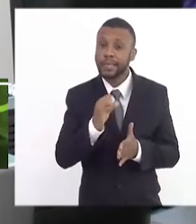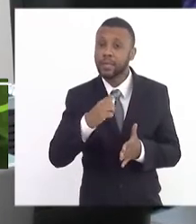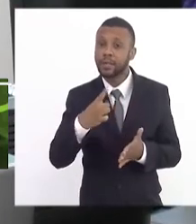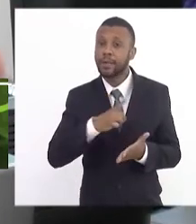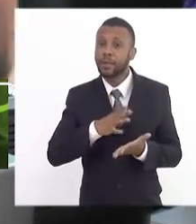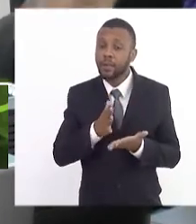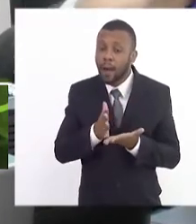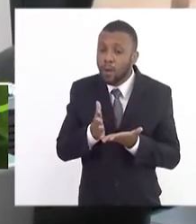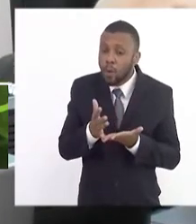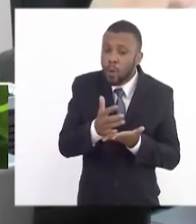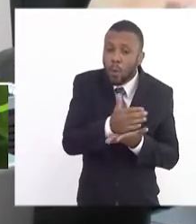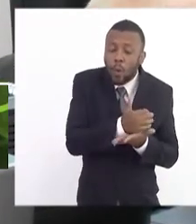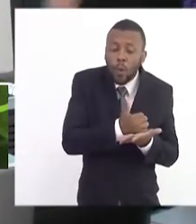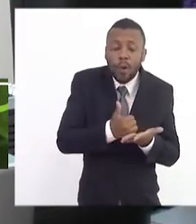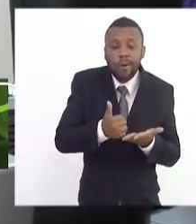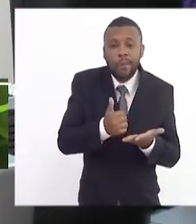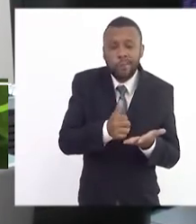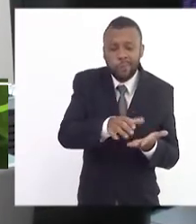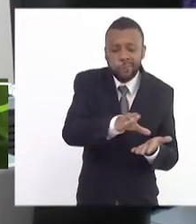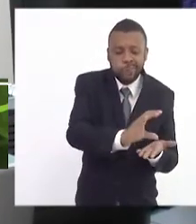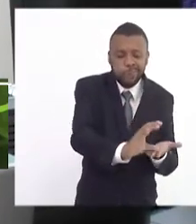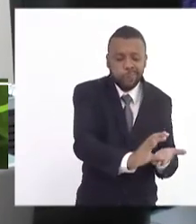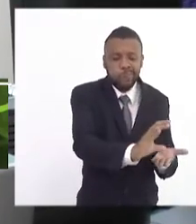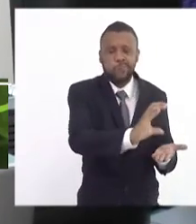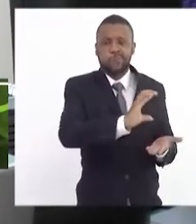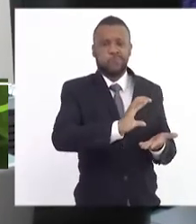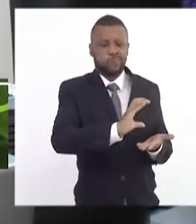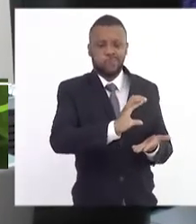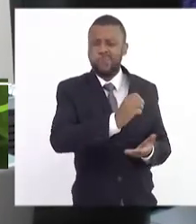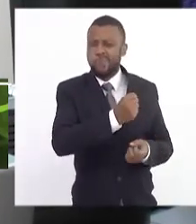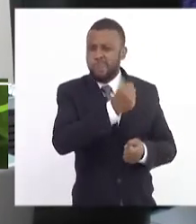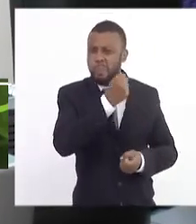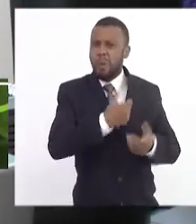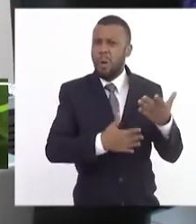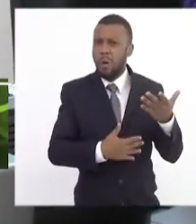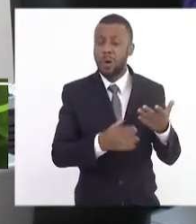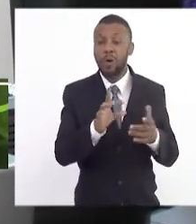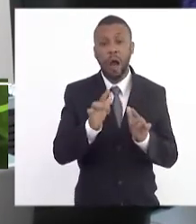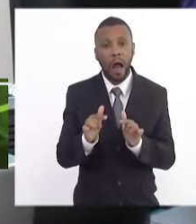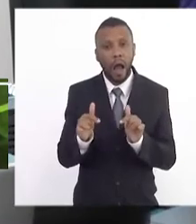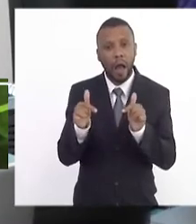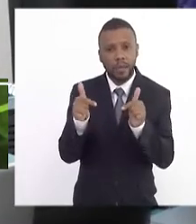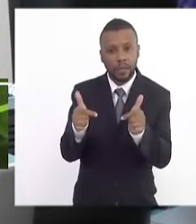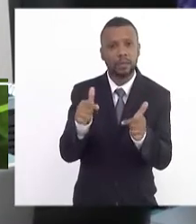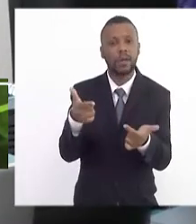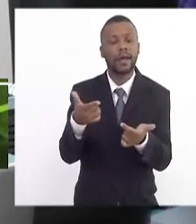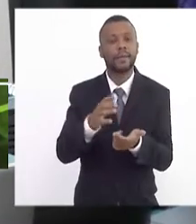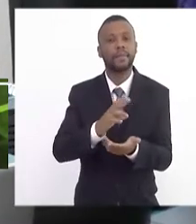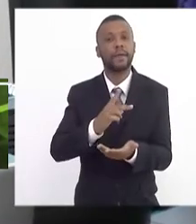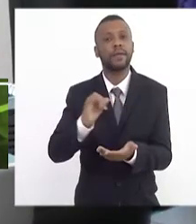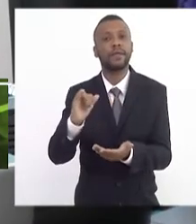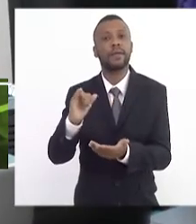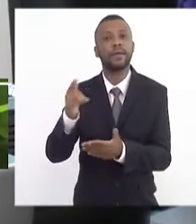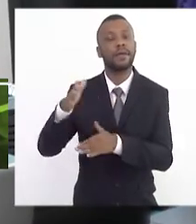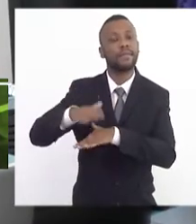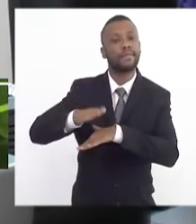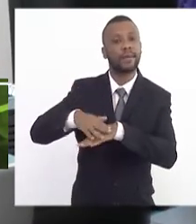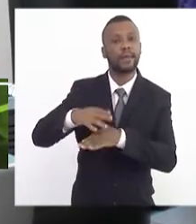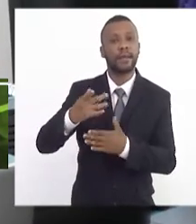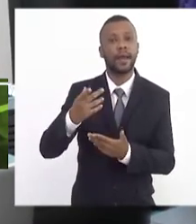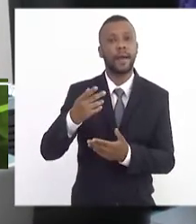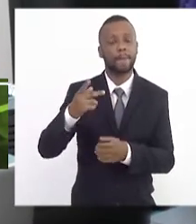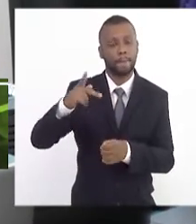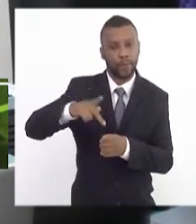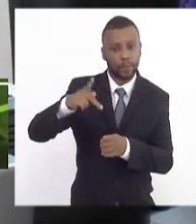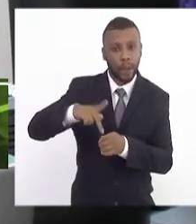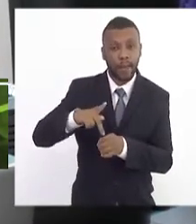que explodiu? Só a ação da CPI fez com que a Petrobras tirasse o pé do acelerador